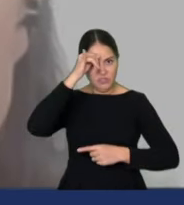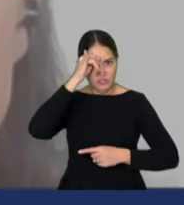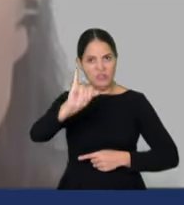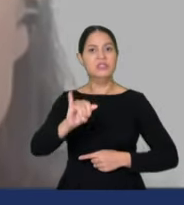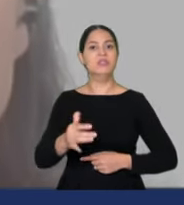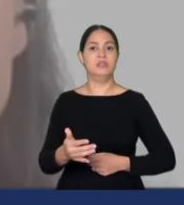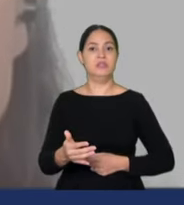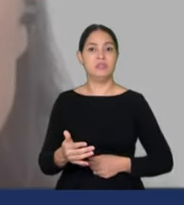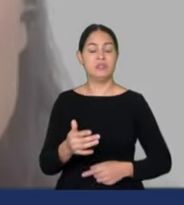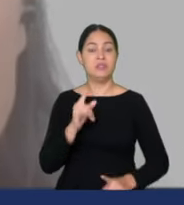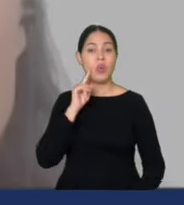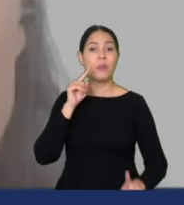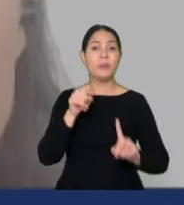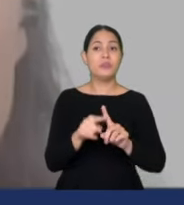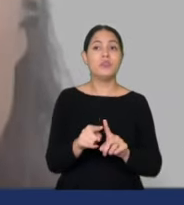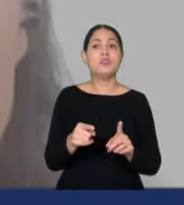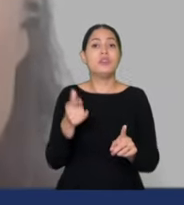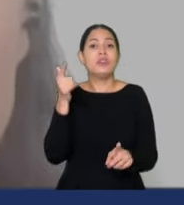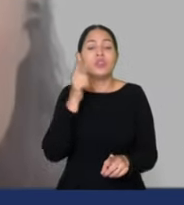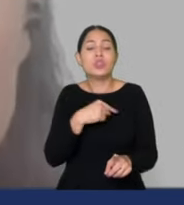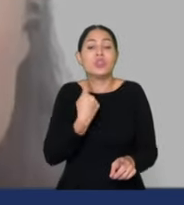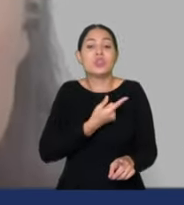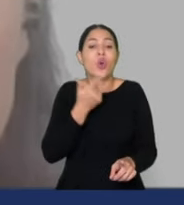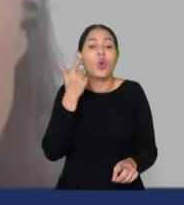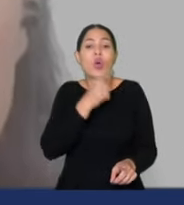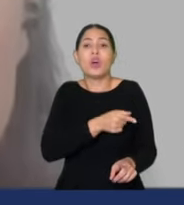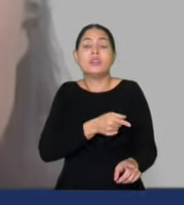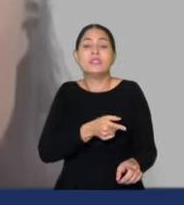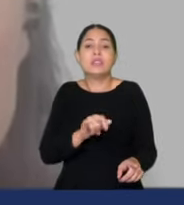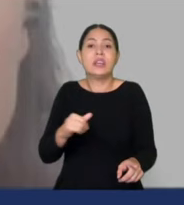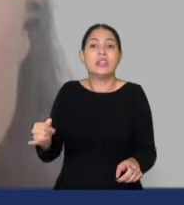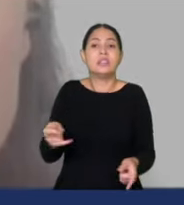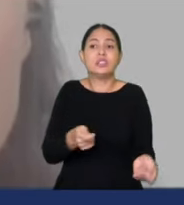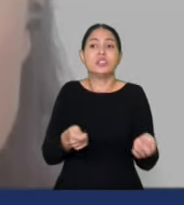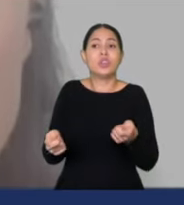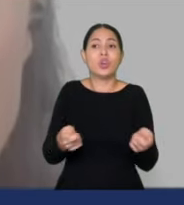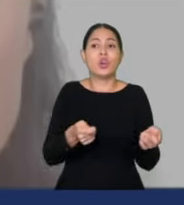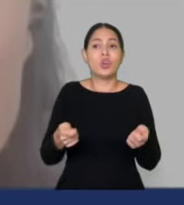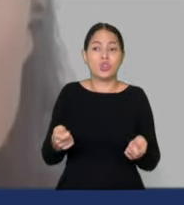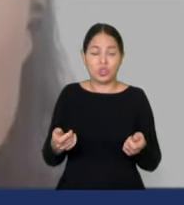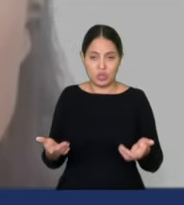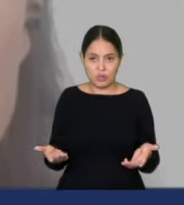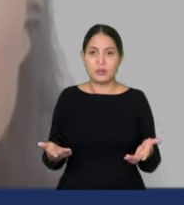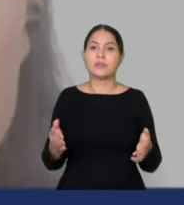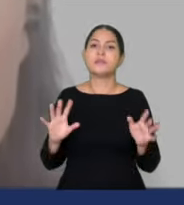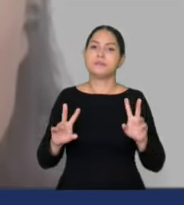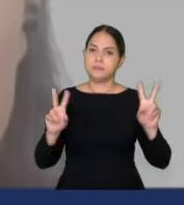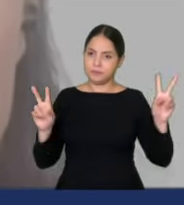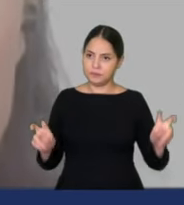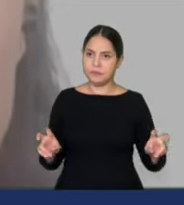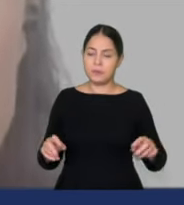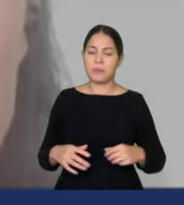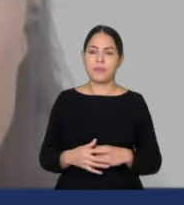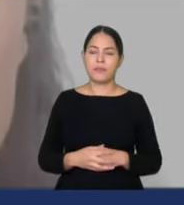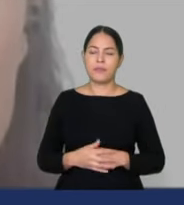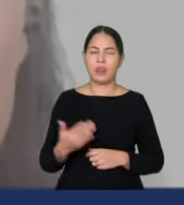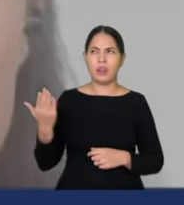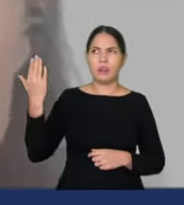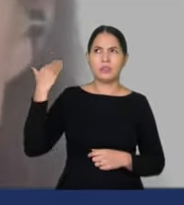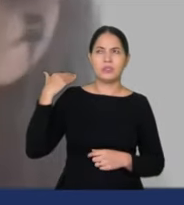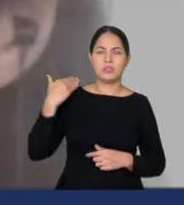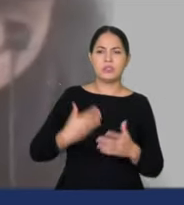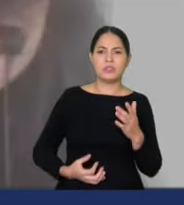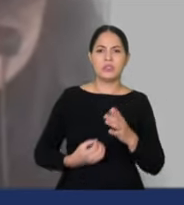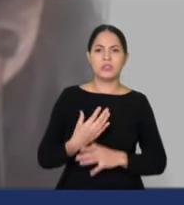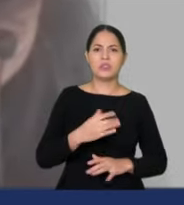objetivo de reconquistar justamente o domínio sobre o controle dos recursos energéticos, como foi feito à época da criação da Eletrobras